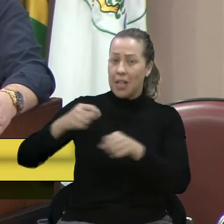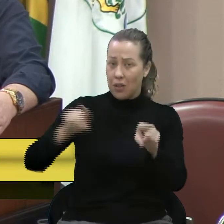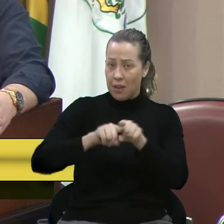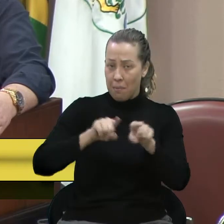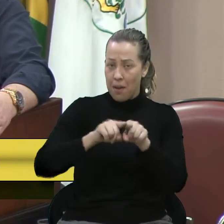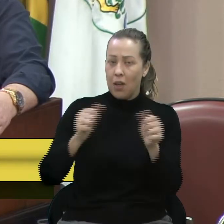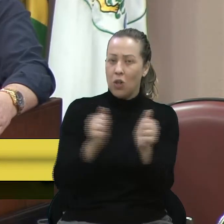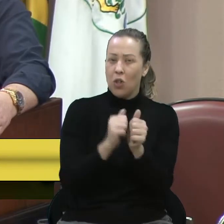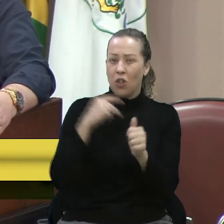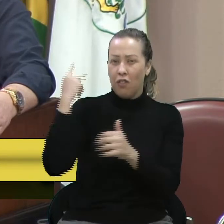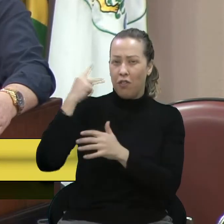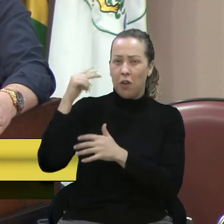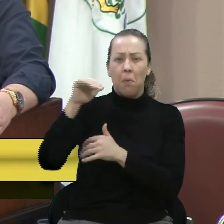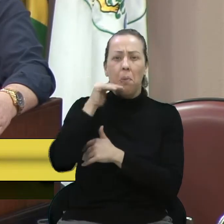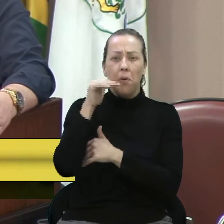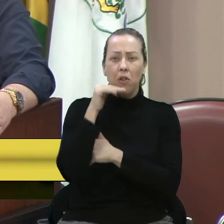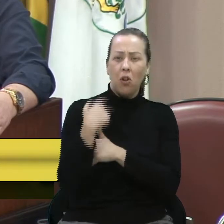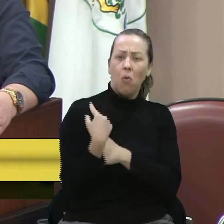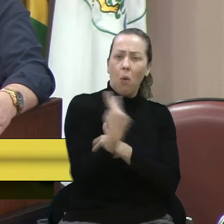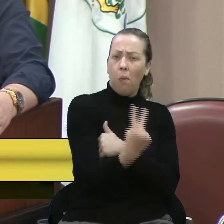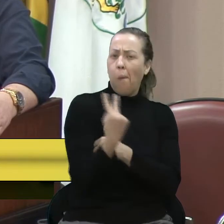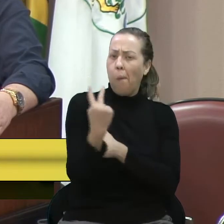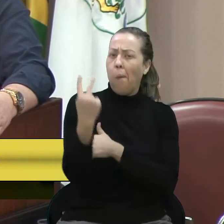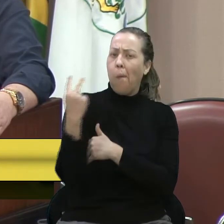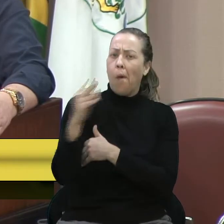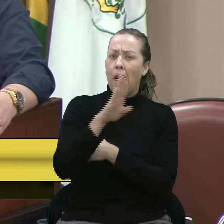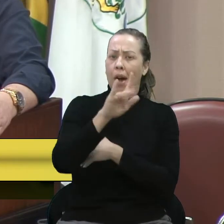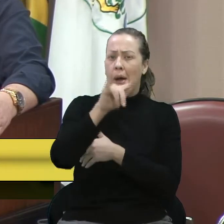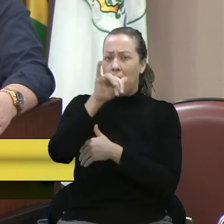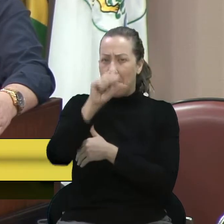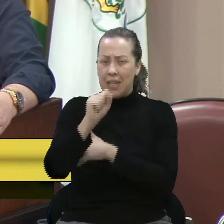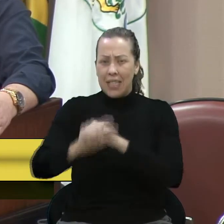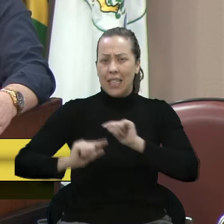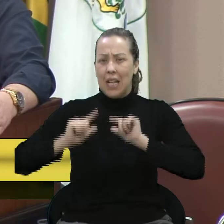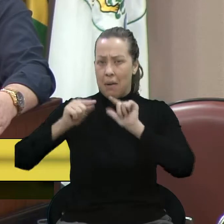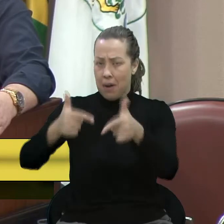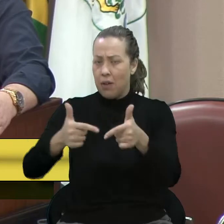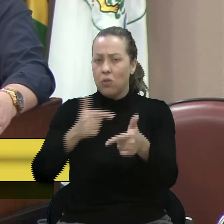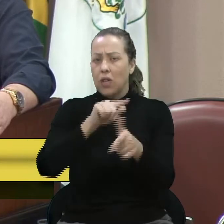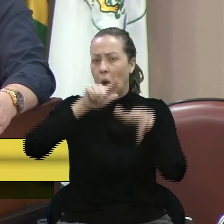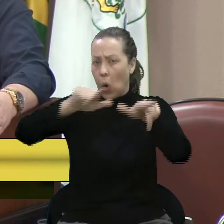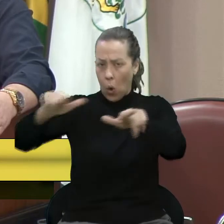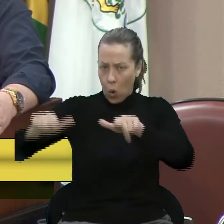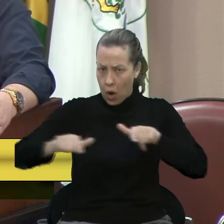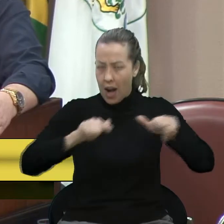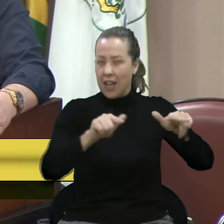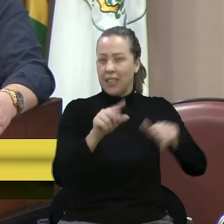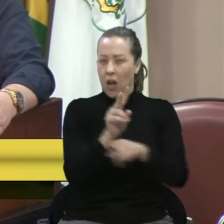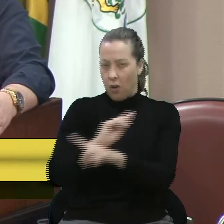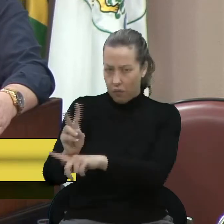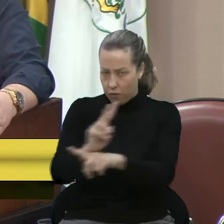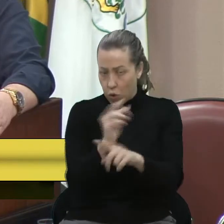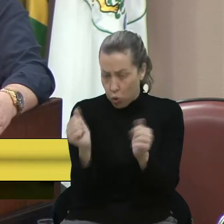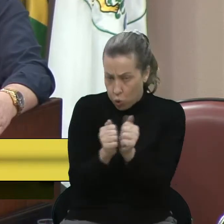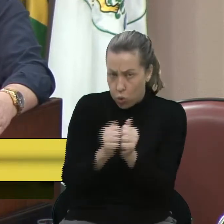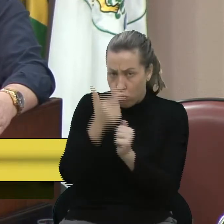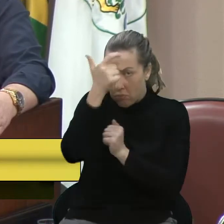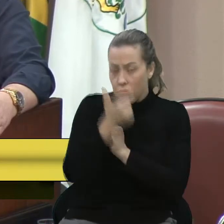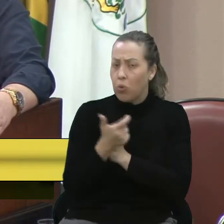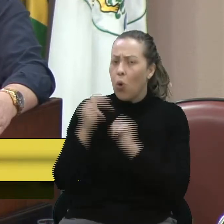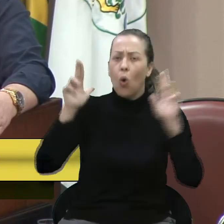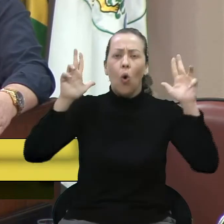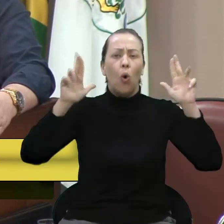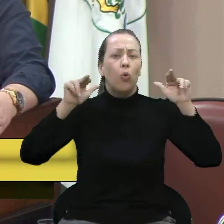juntamente com o vereador Portola, estivemos por diversas vezes em ações, em blitz, pela cidade, e a gente sabe que